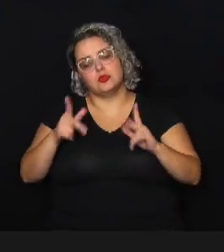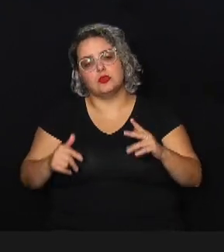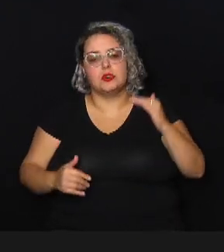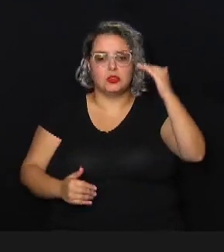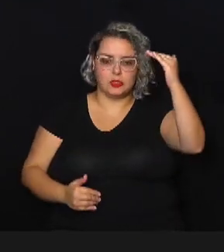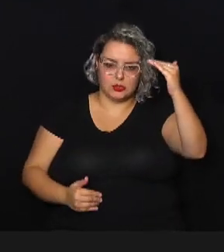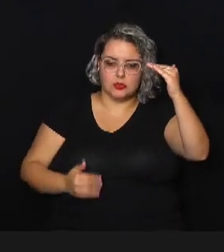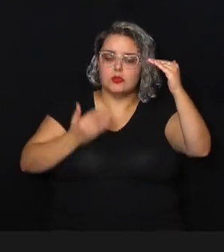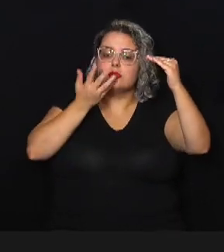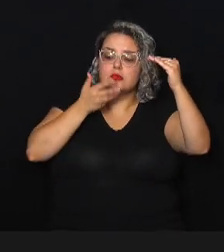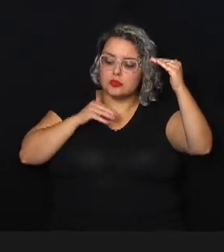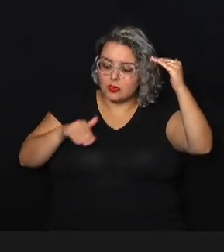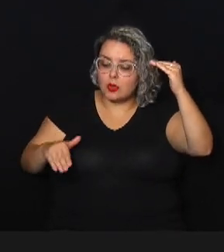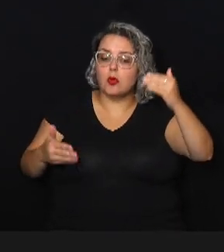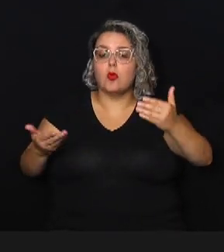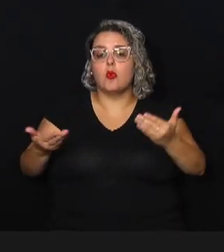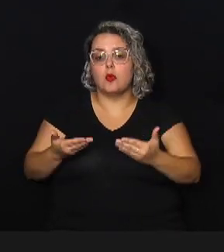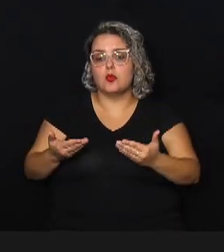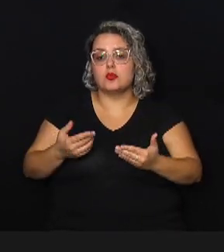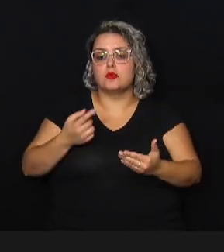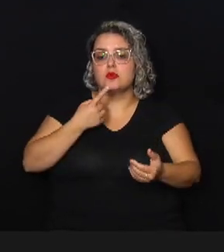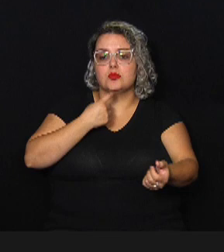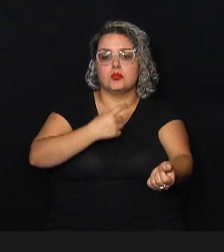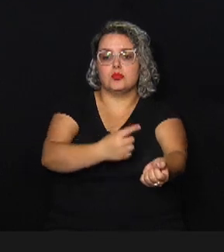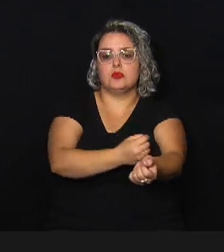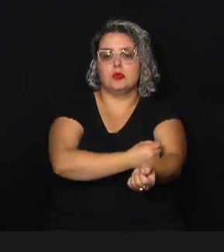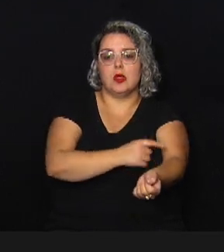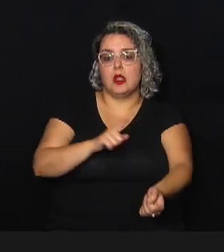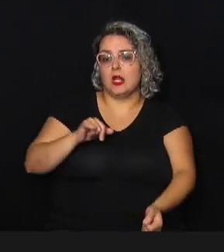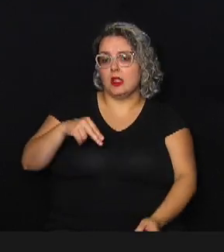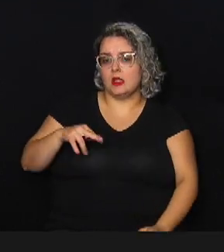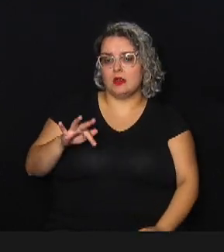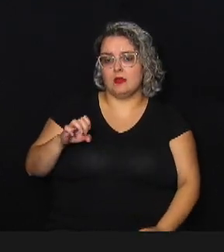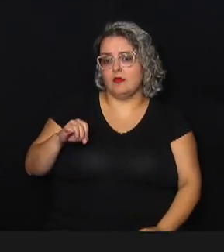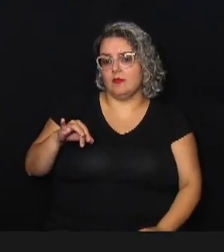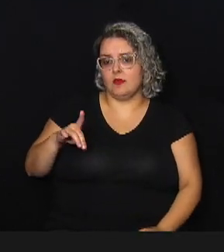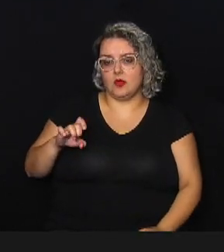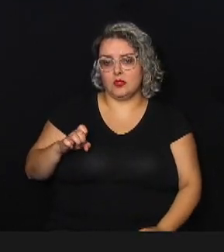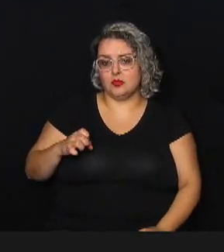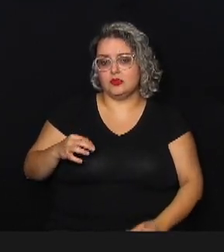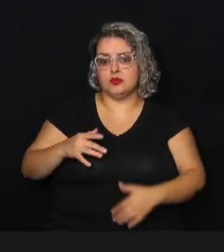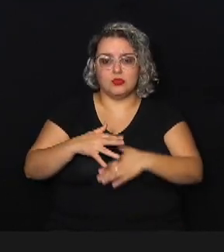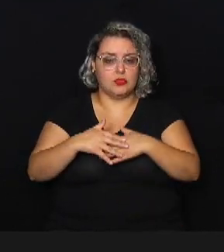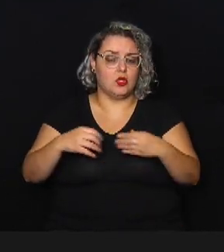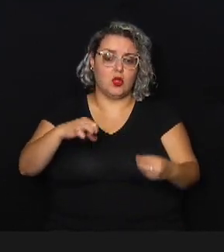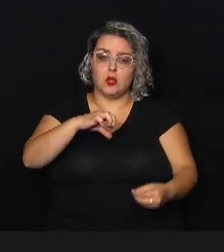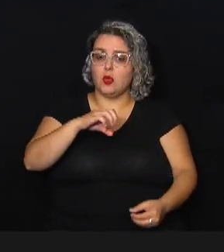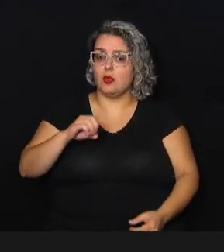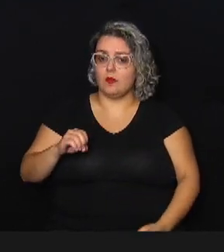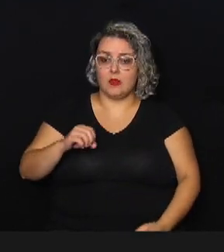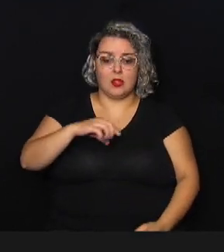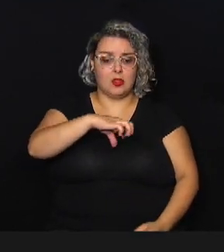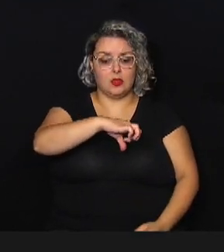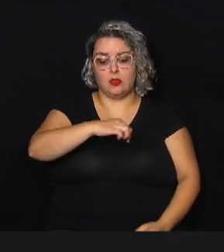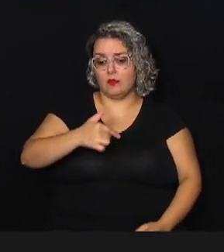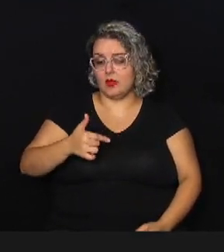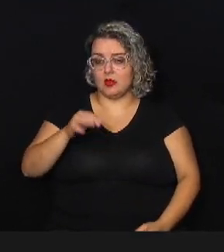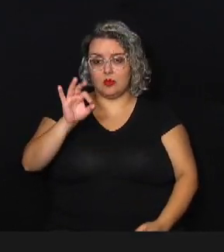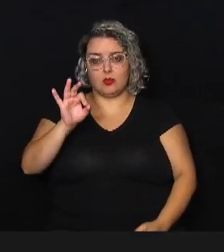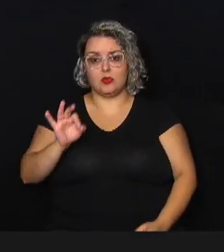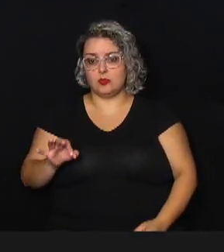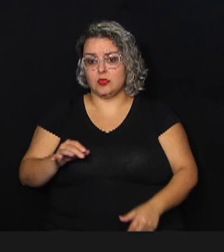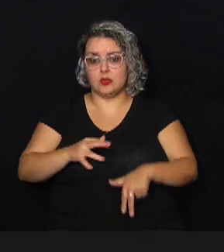da criança, hoje a gente fala de uma leucemia linfóide de criança, hoje com curas até 90%, 92% dos pacientes só